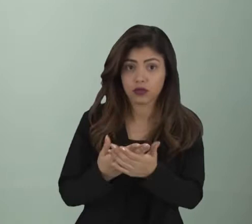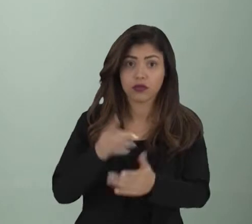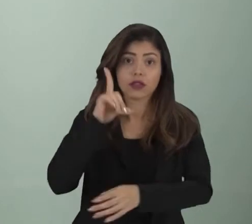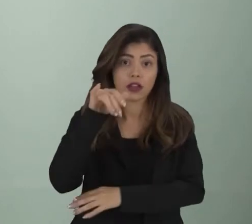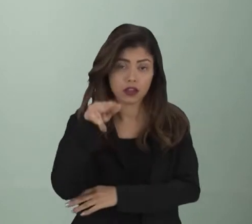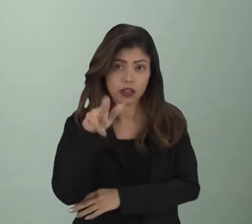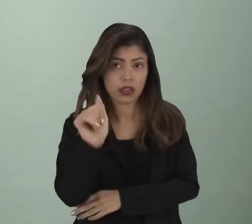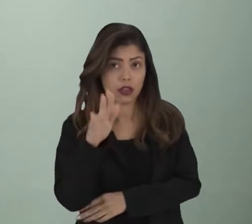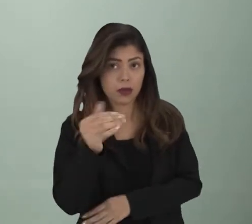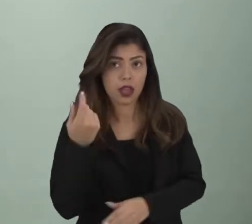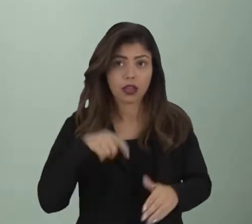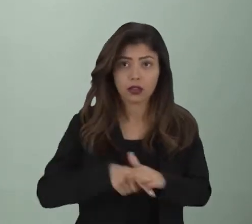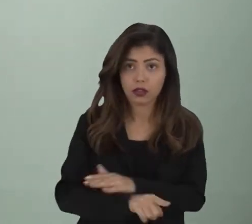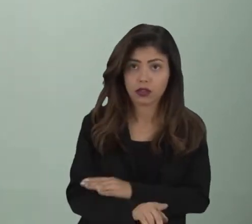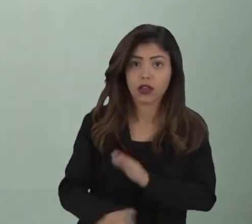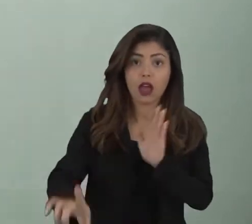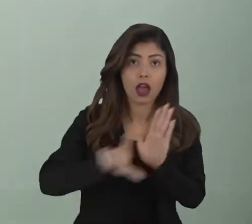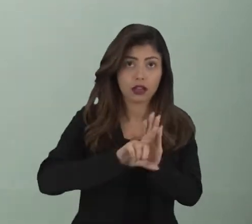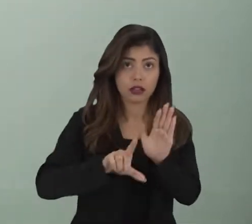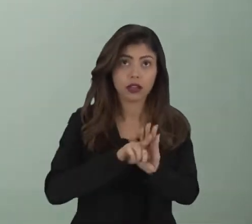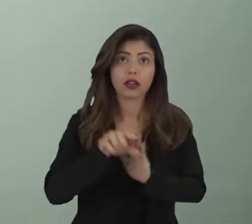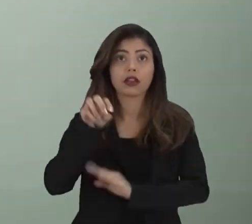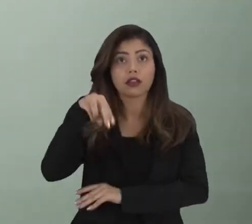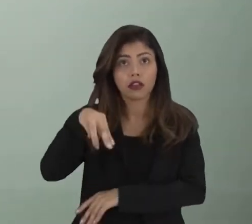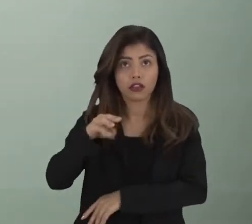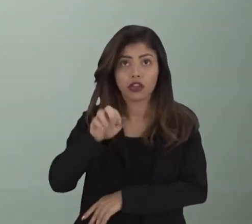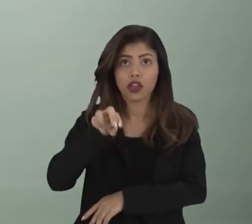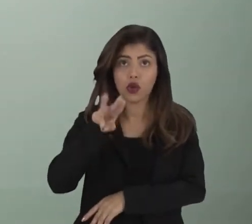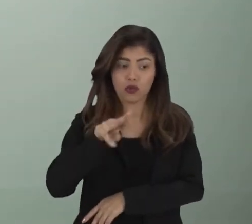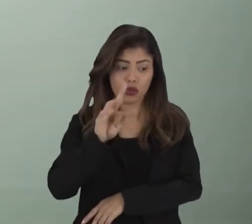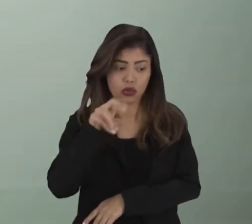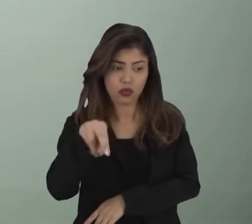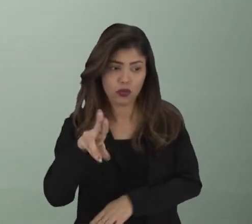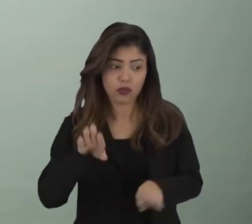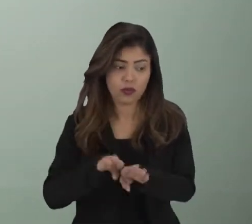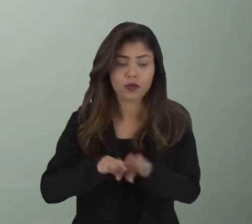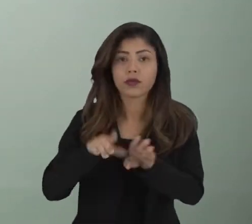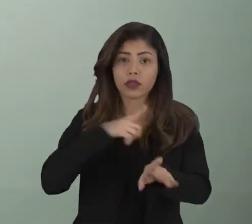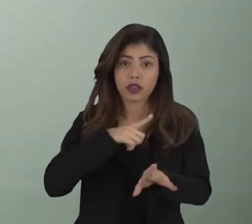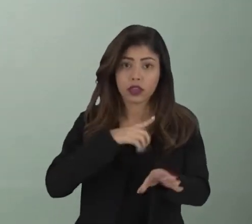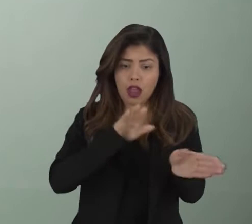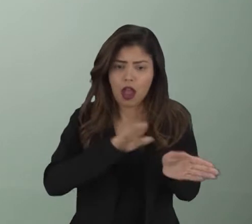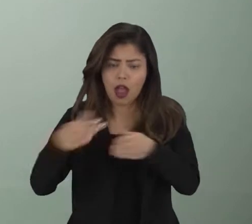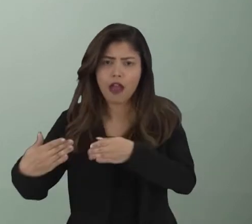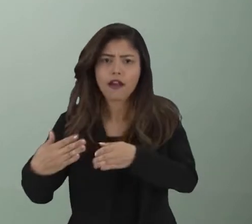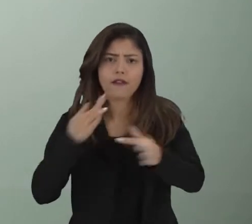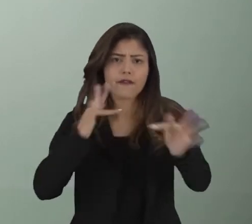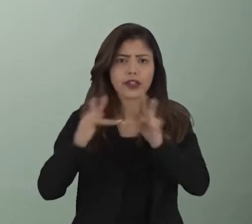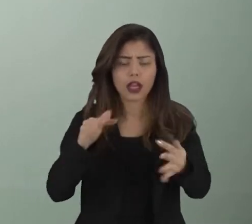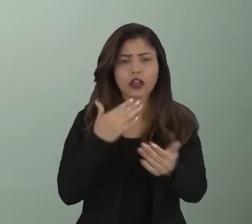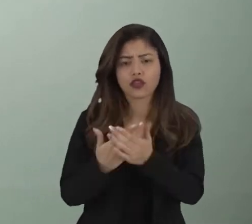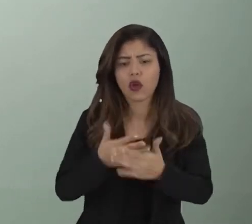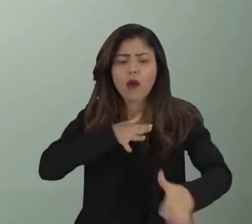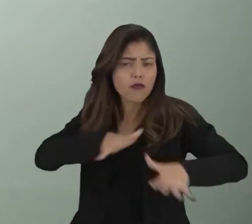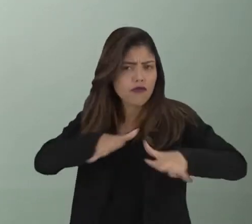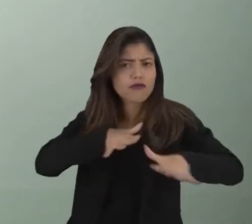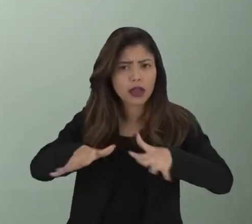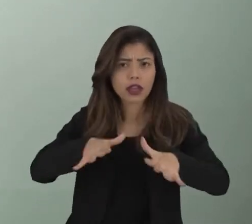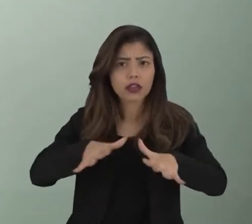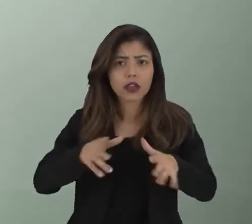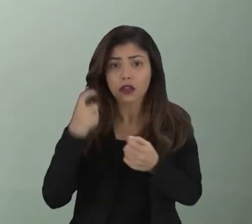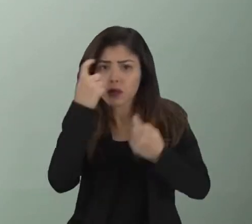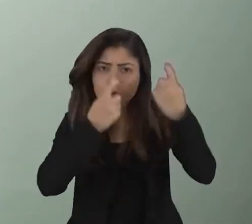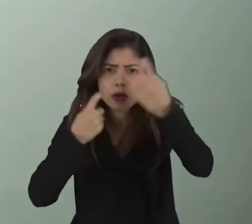dinâmica, introduzindo as leis de Newton. Dinâmica é a parte da física que estuda os movimentos, se preocupando